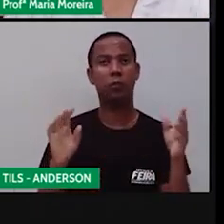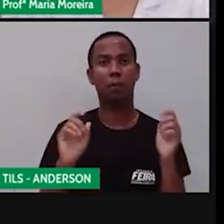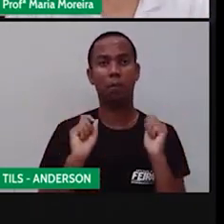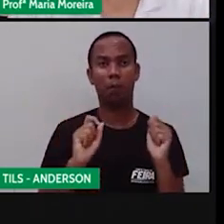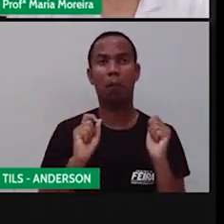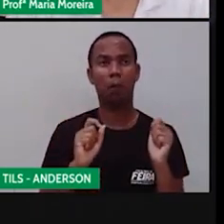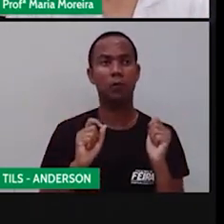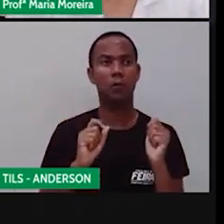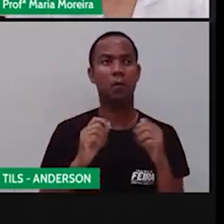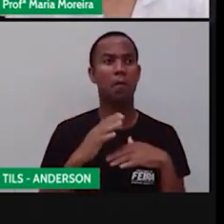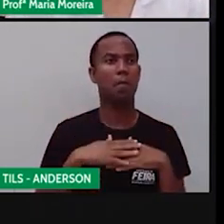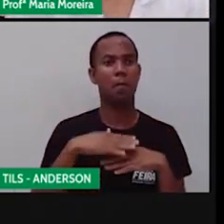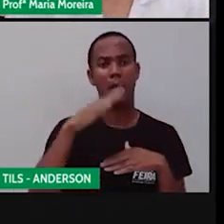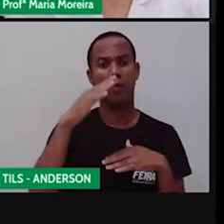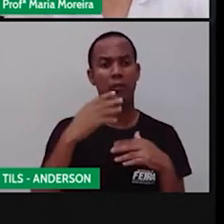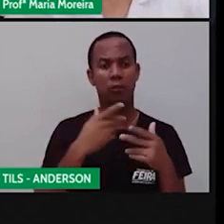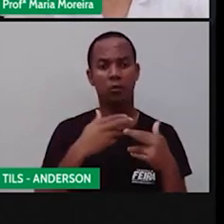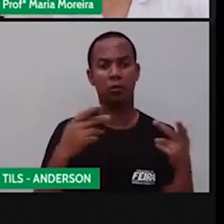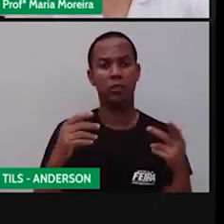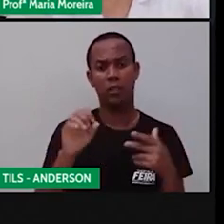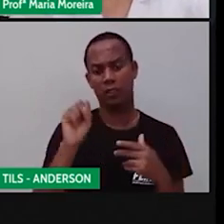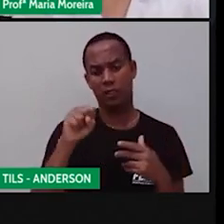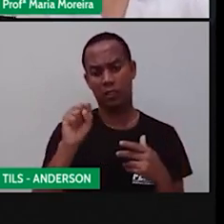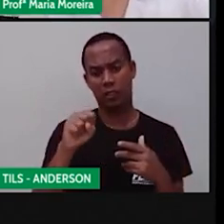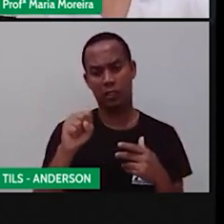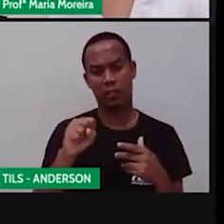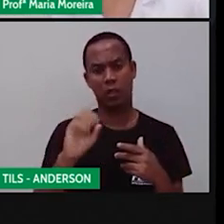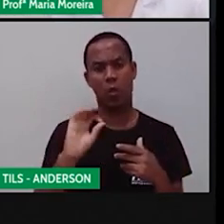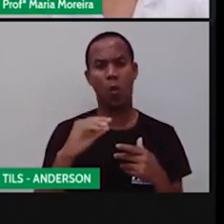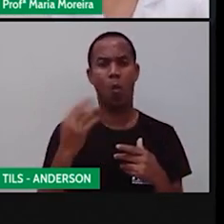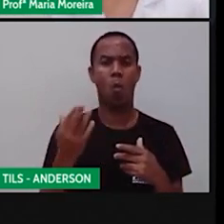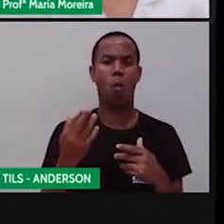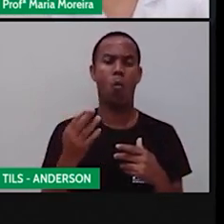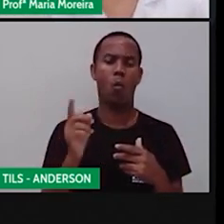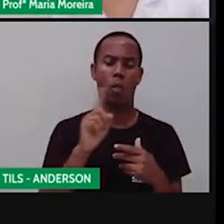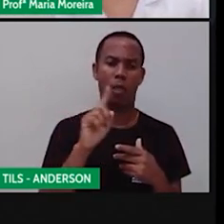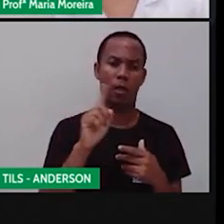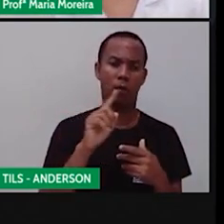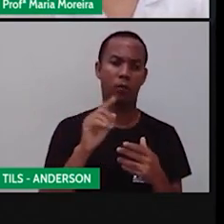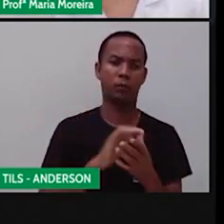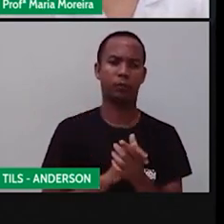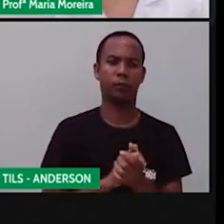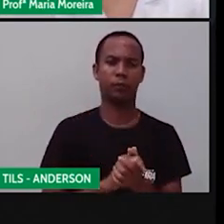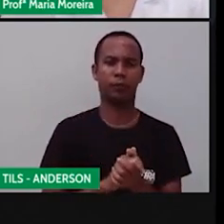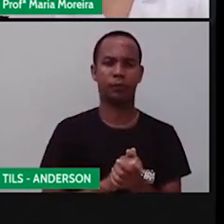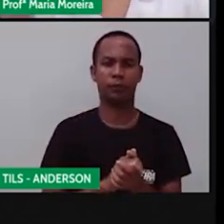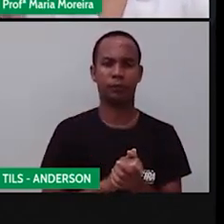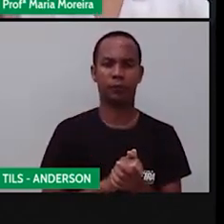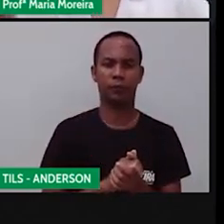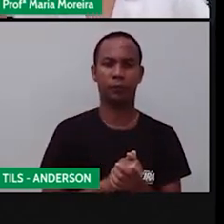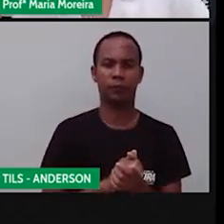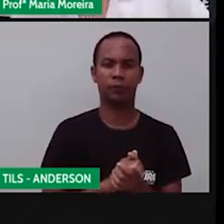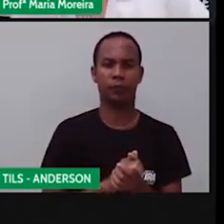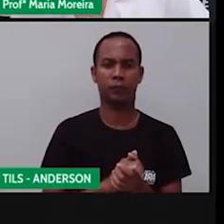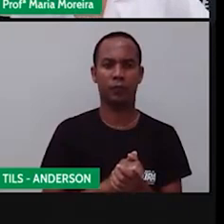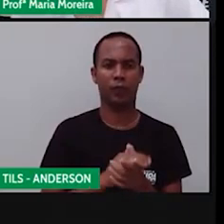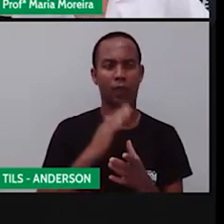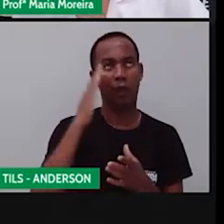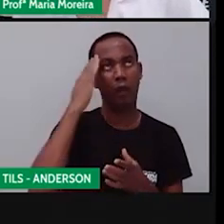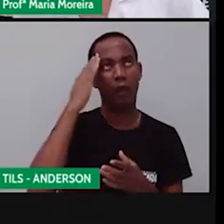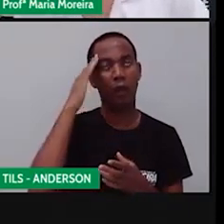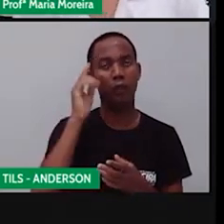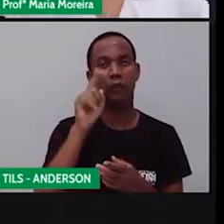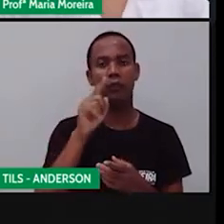ser que tenha mais coisas. Tudo indica que sim. Basta você buscar. E aí dá a entender, ó.